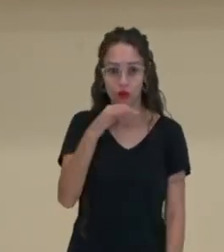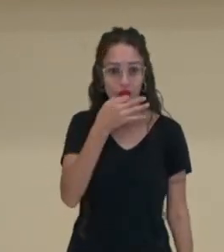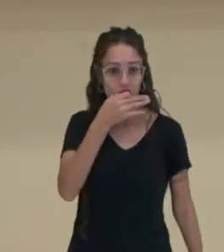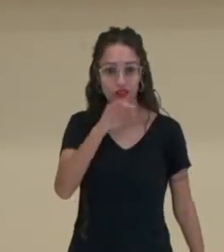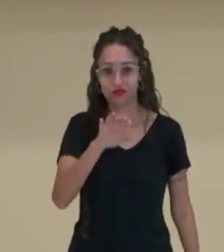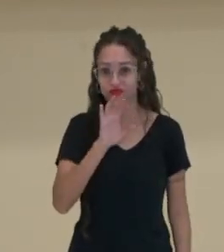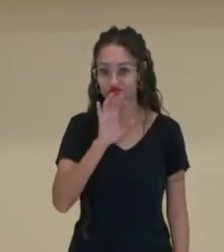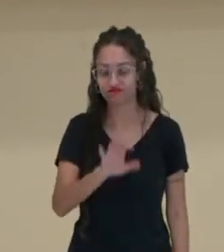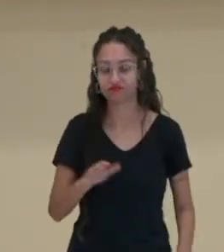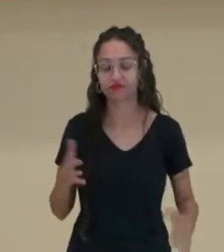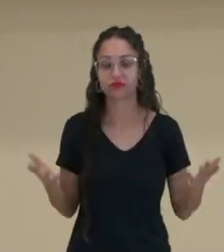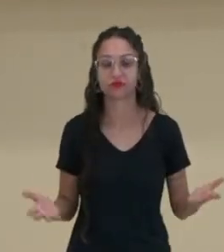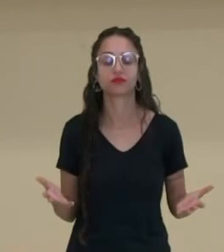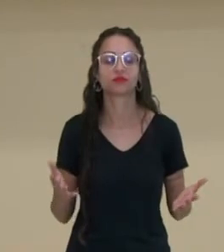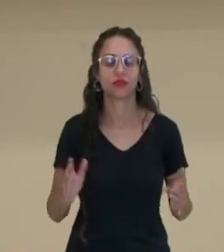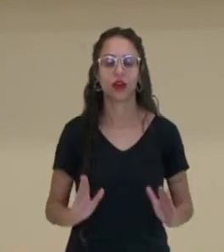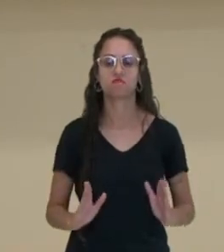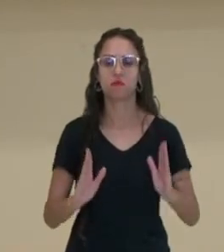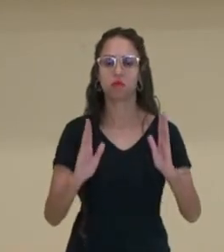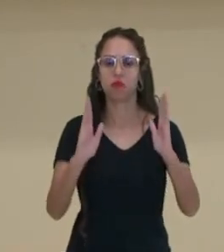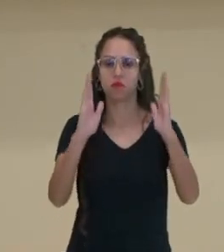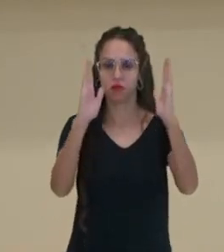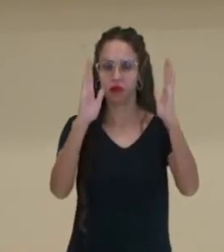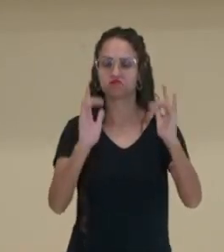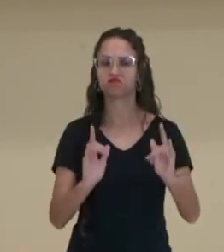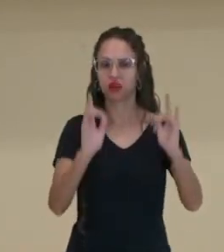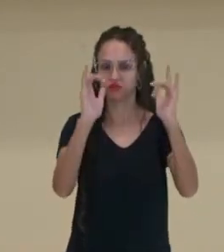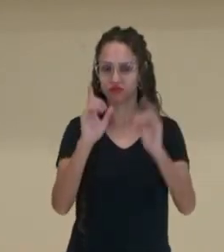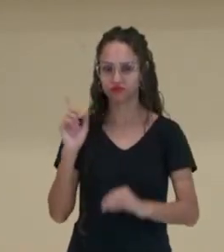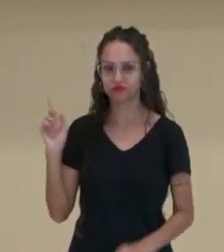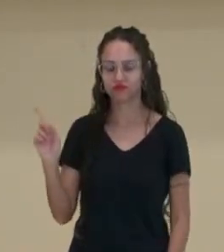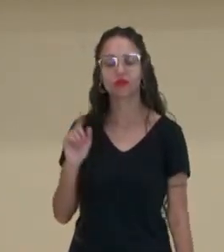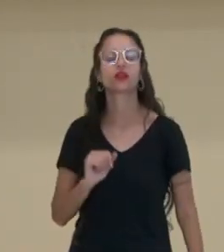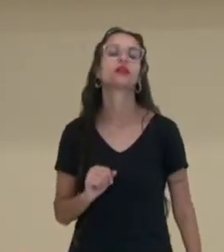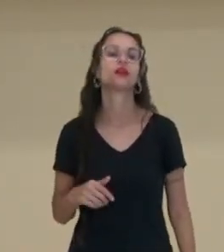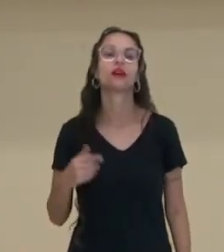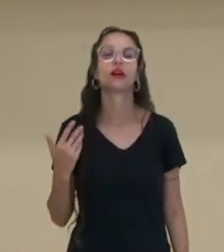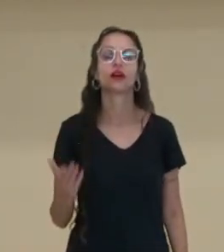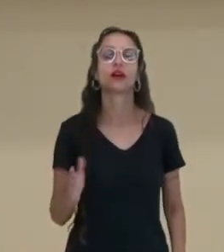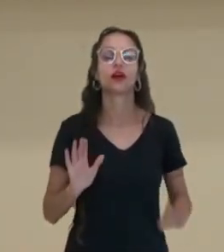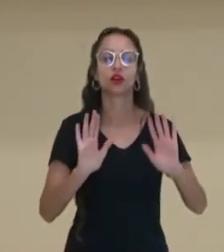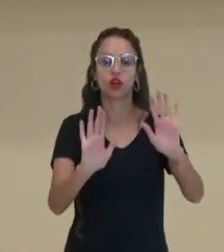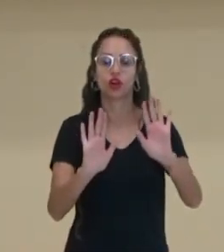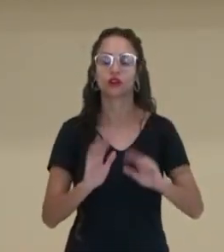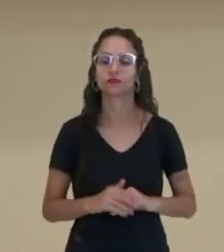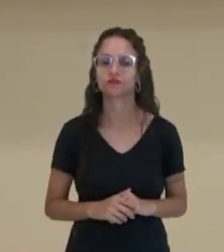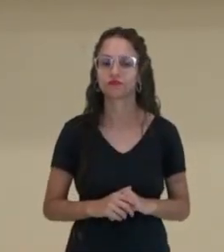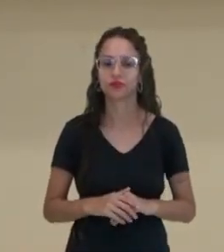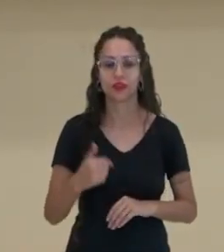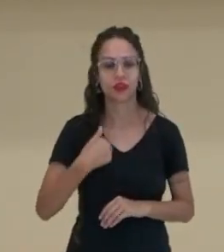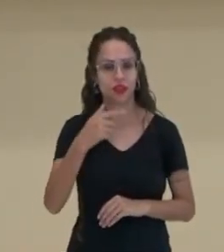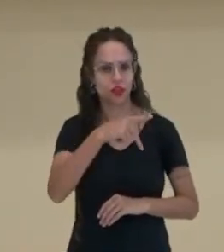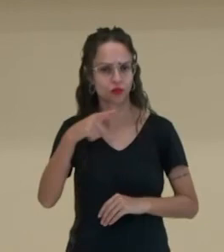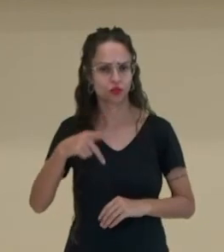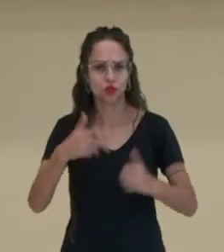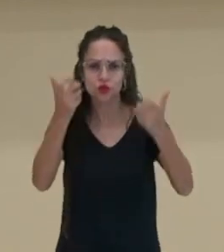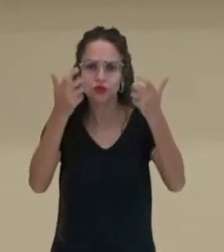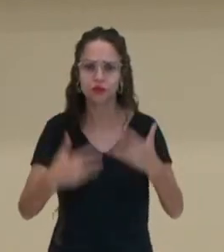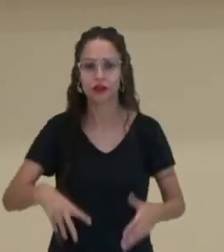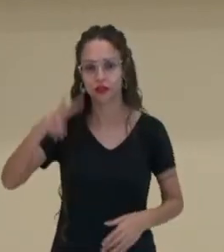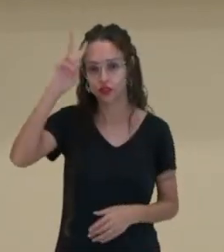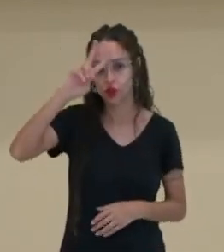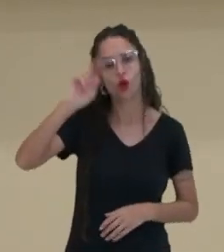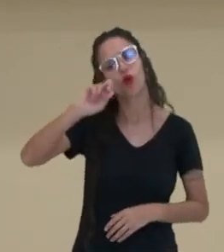né? Nas Torres Gêmeas, World Trade Center. Agora, o professor Roberto contar a história, ou